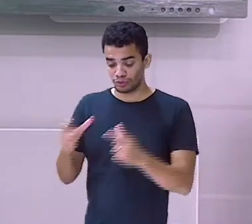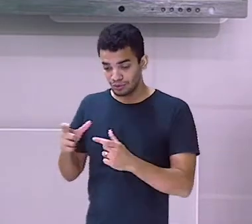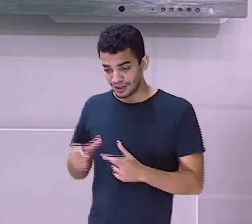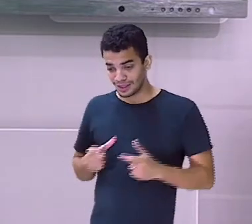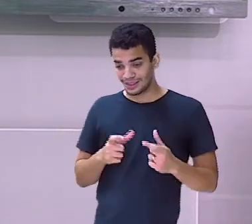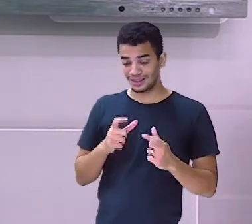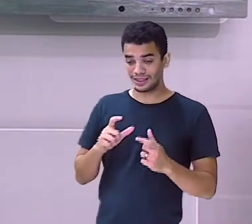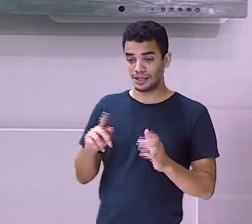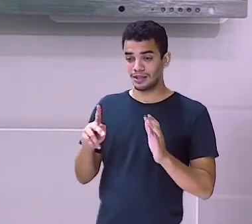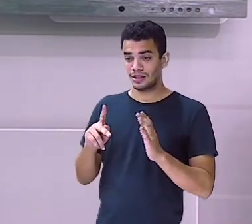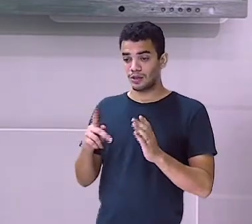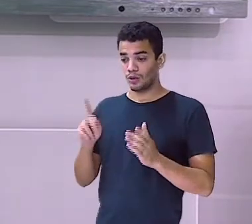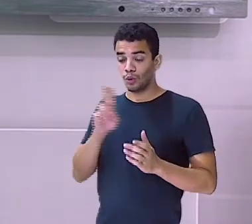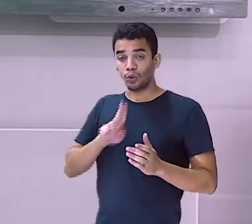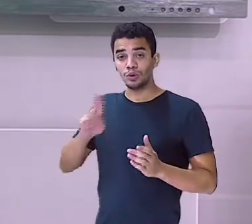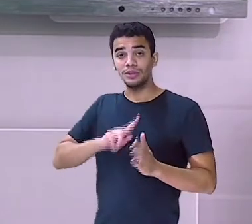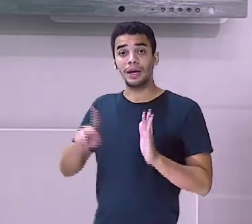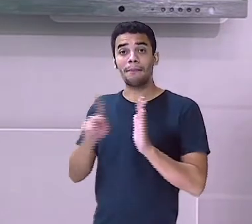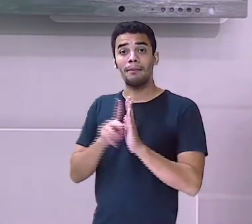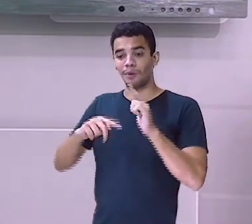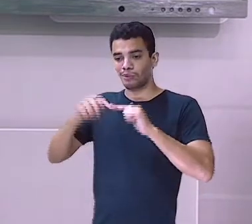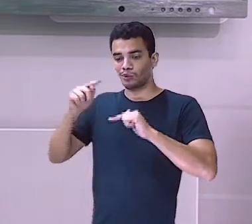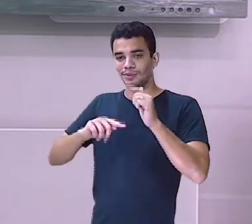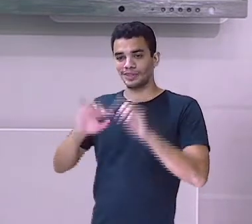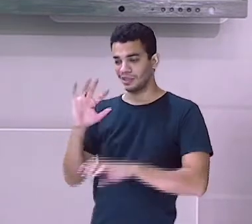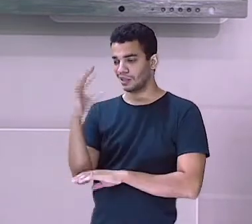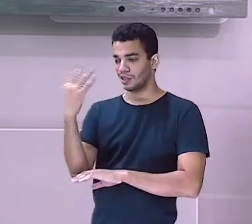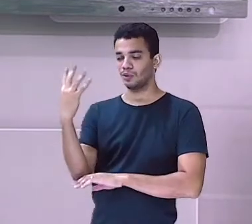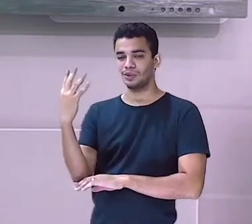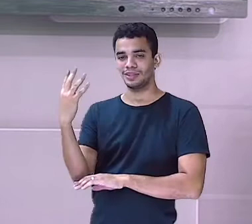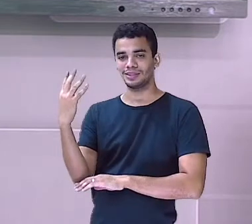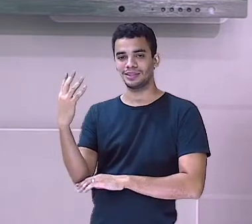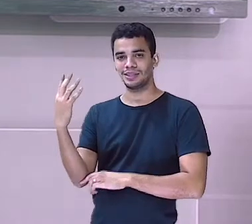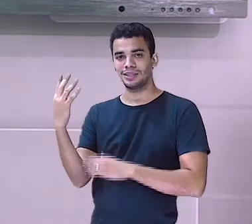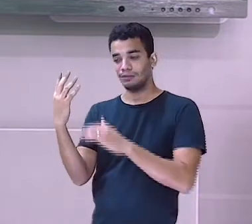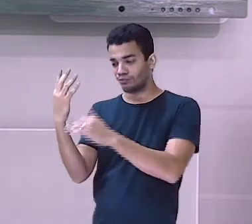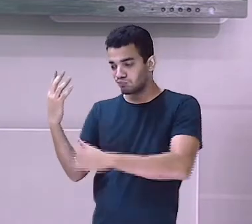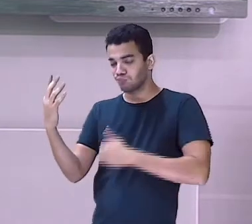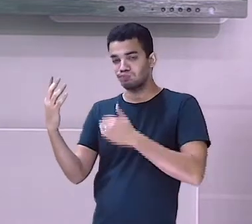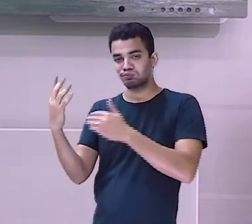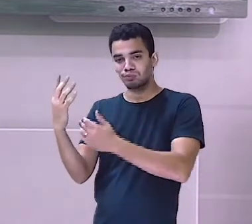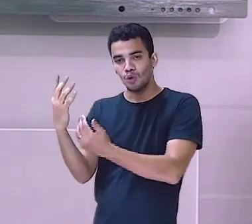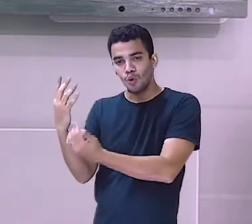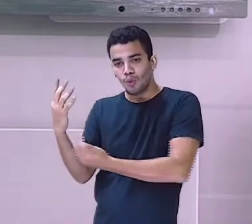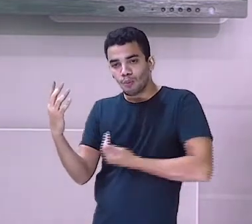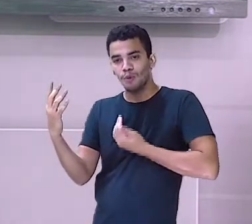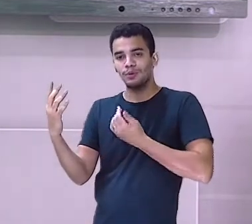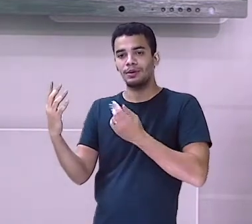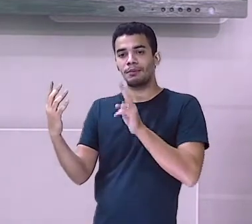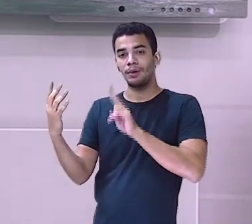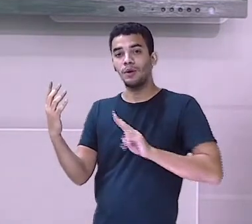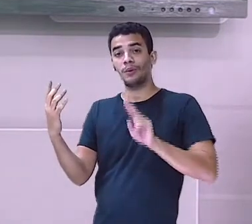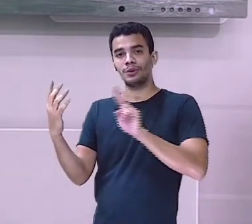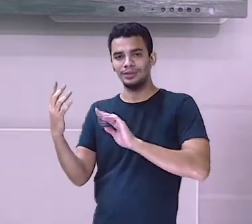da natureza. São recursos que a natureza nos dá. E aí a gente tem